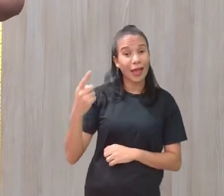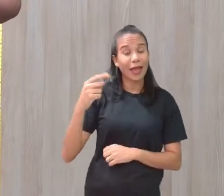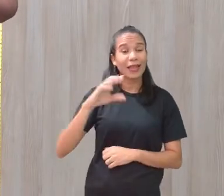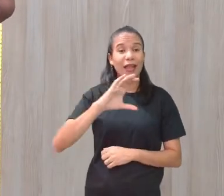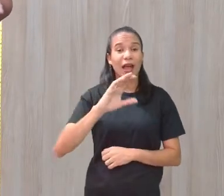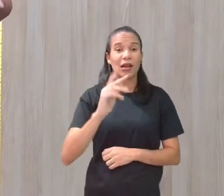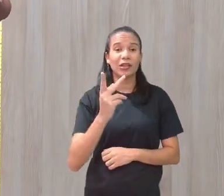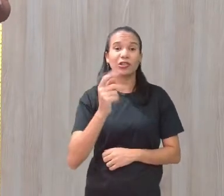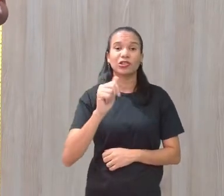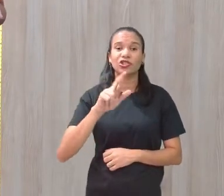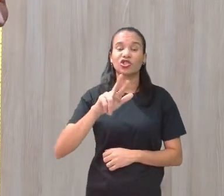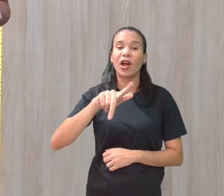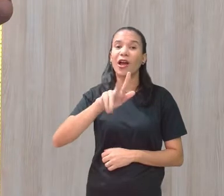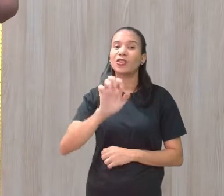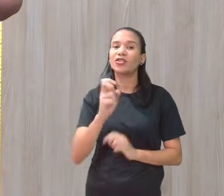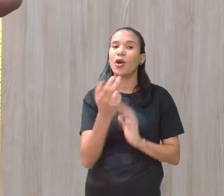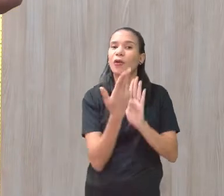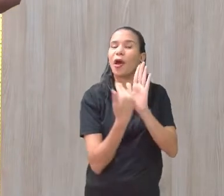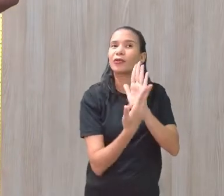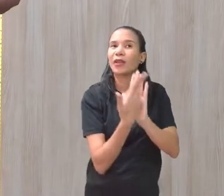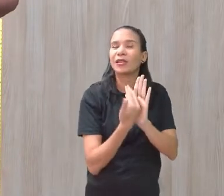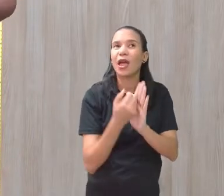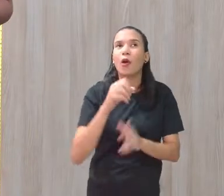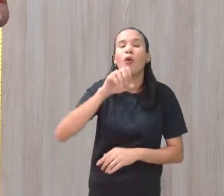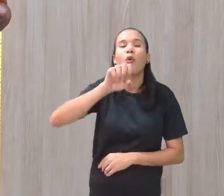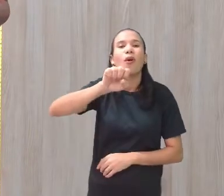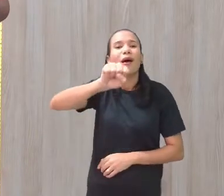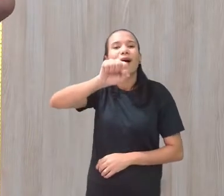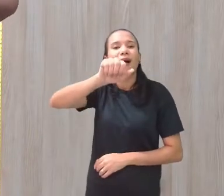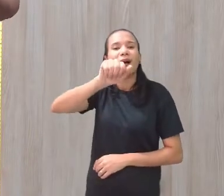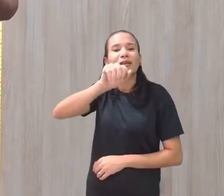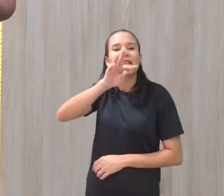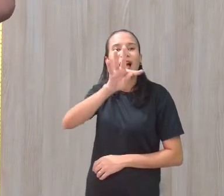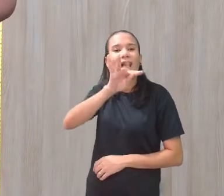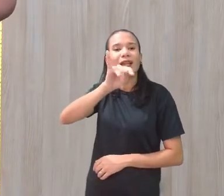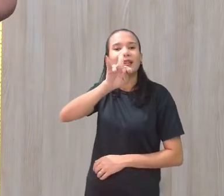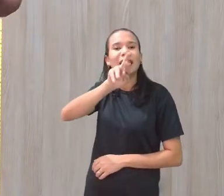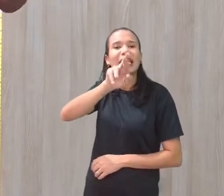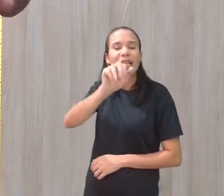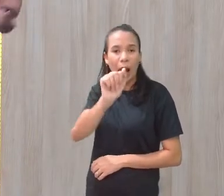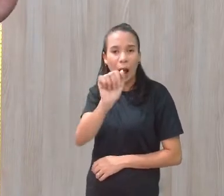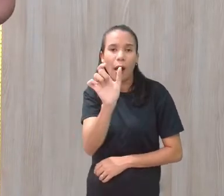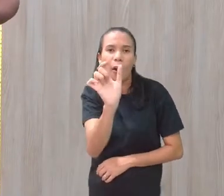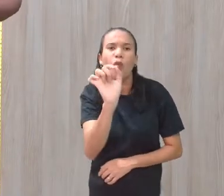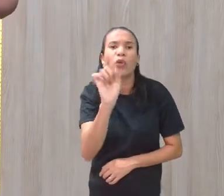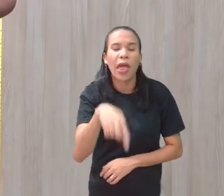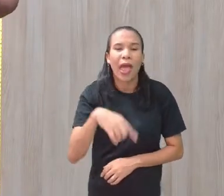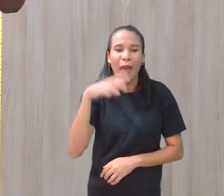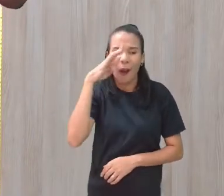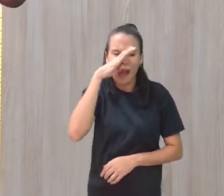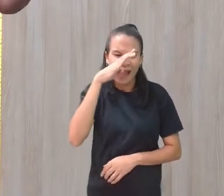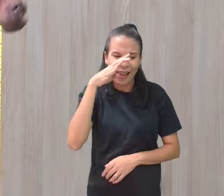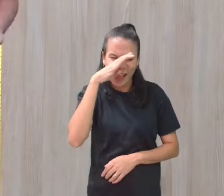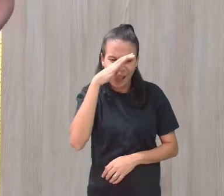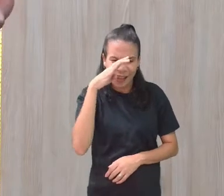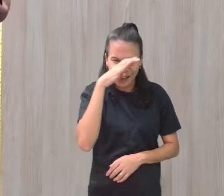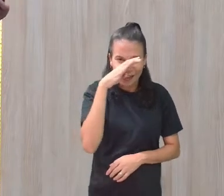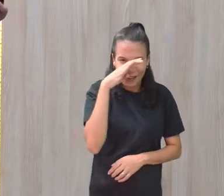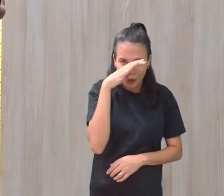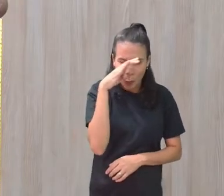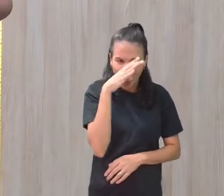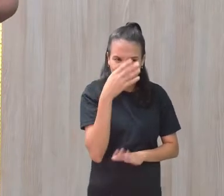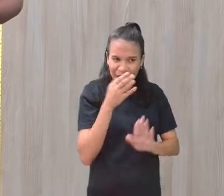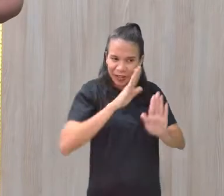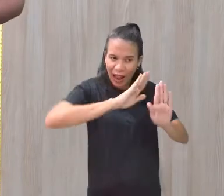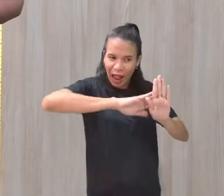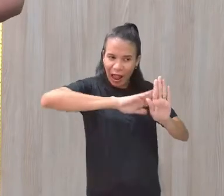charge é a sátira. O que seria uma sátira? É uma crítica velada. A gente dá uma indireta